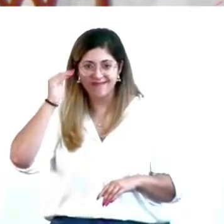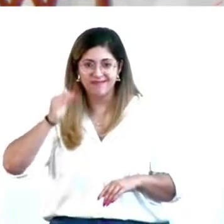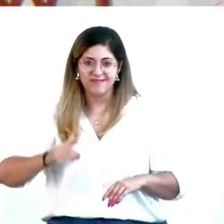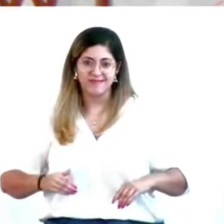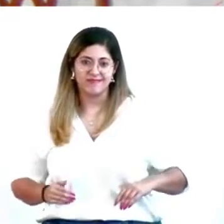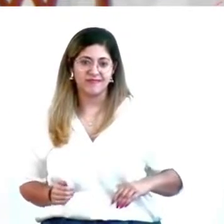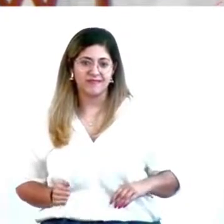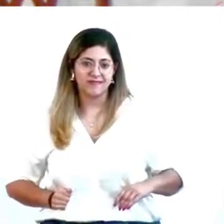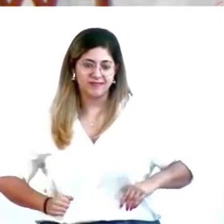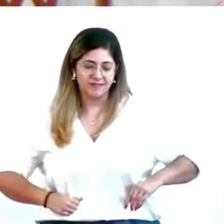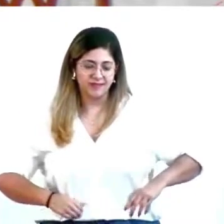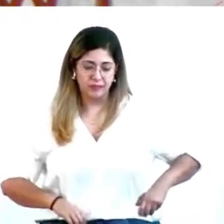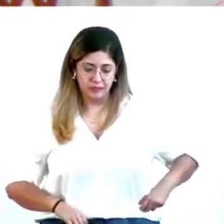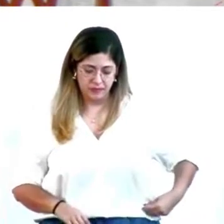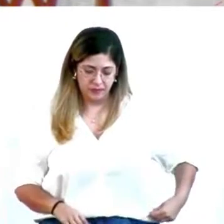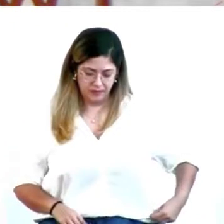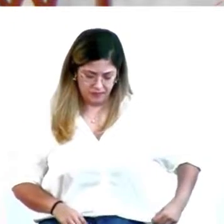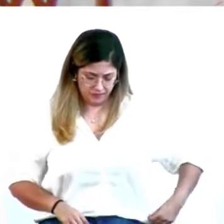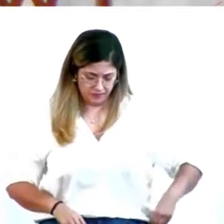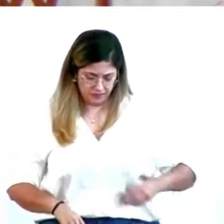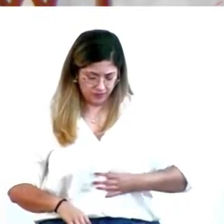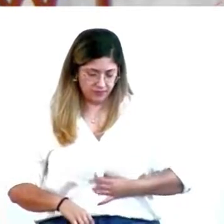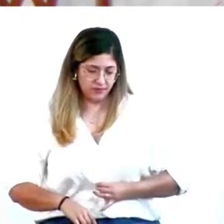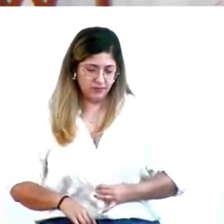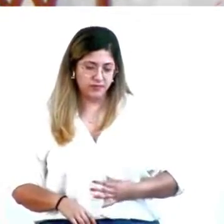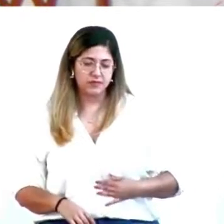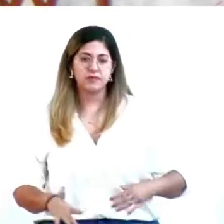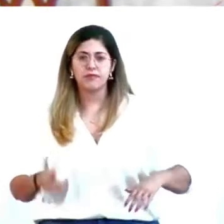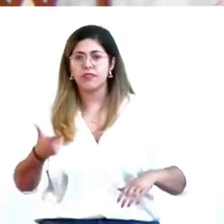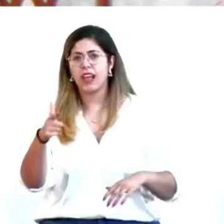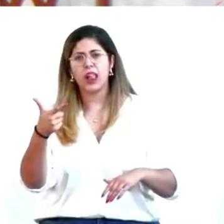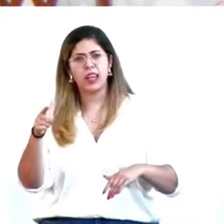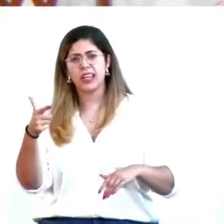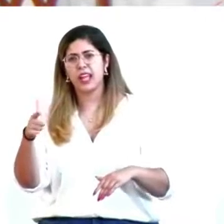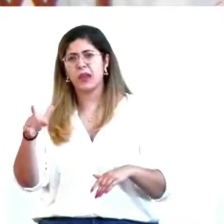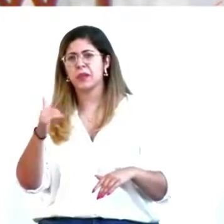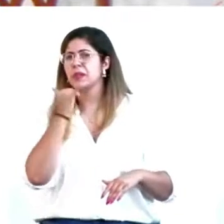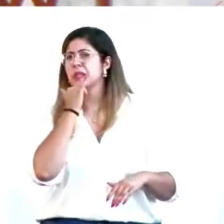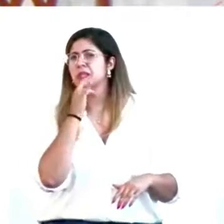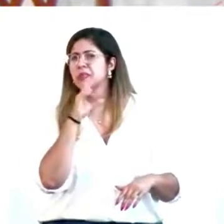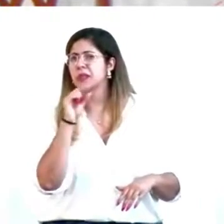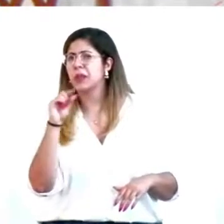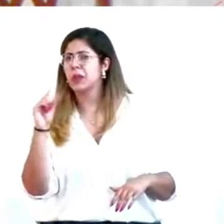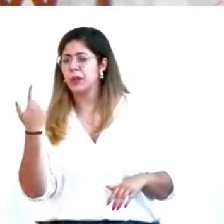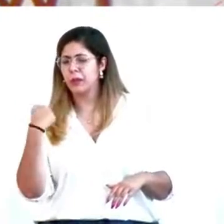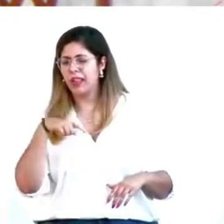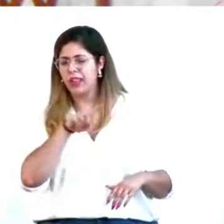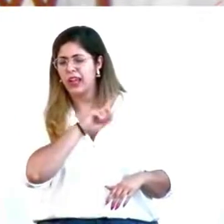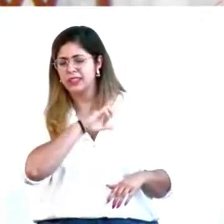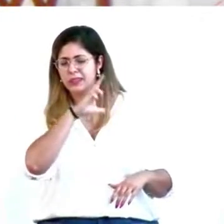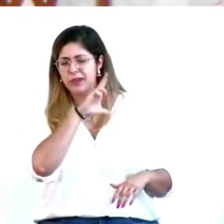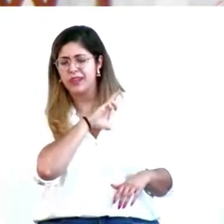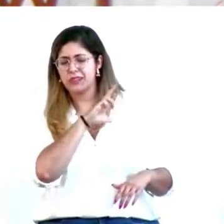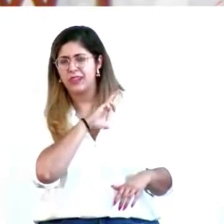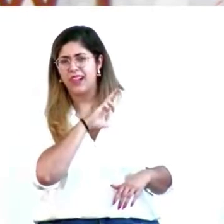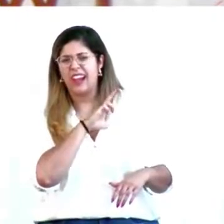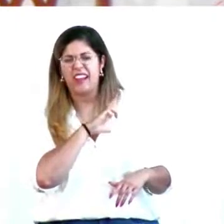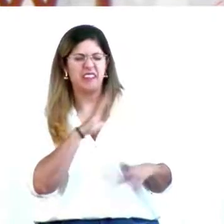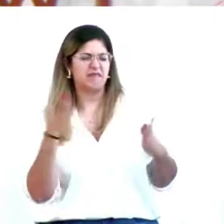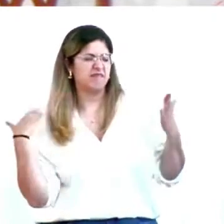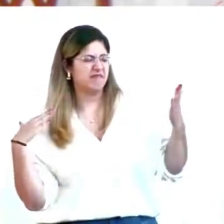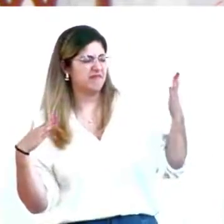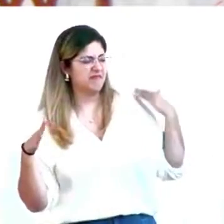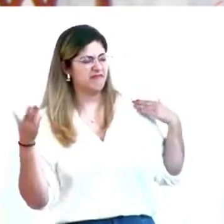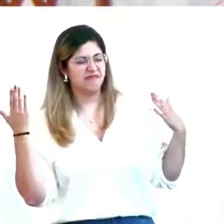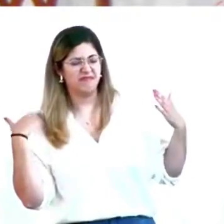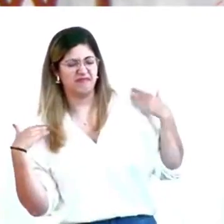não temos desculpas para achar que as virtudes que Deus estabelece para nós, através da habitação do Espírito,